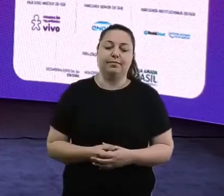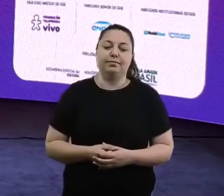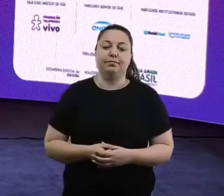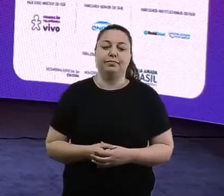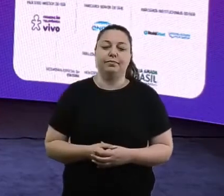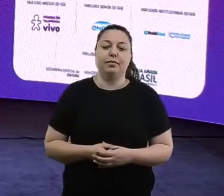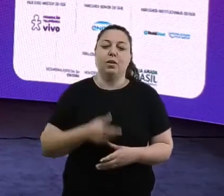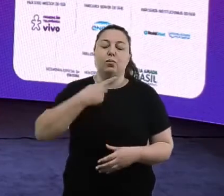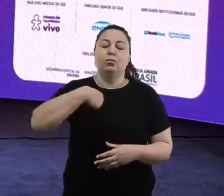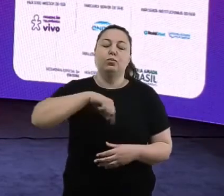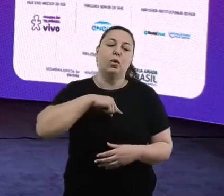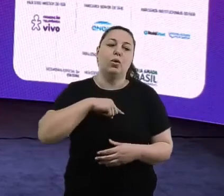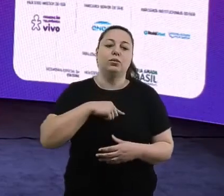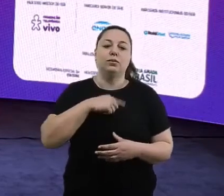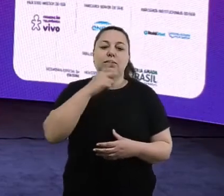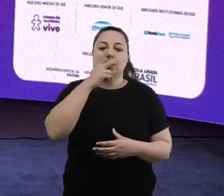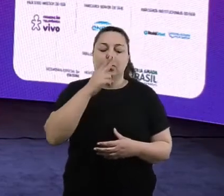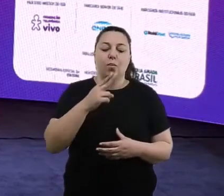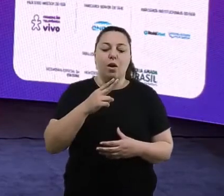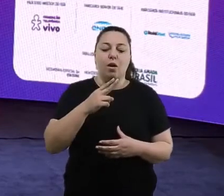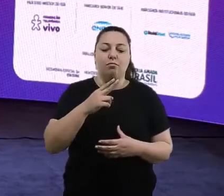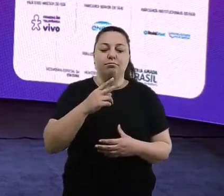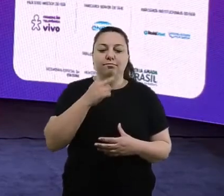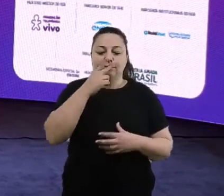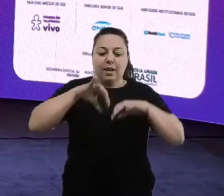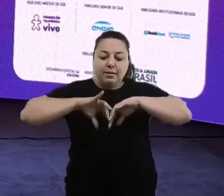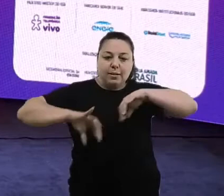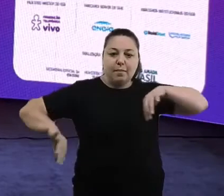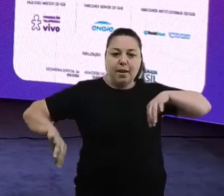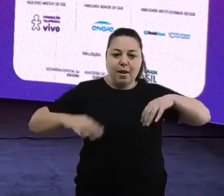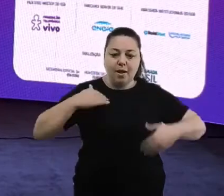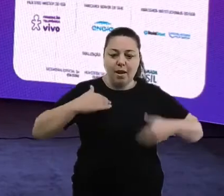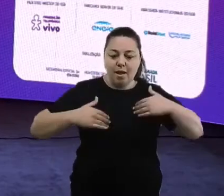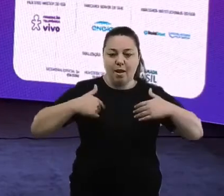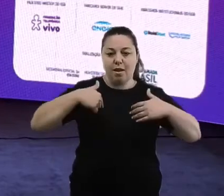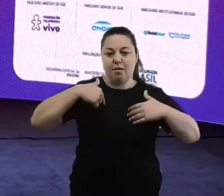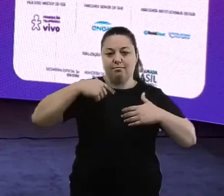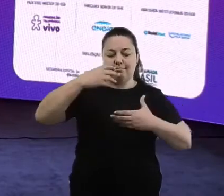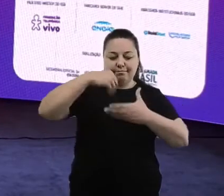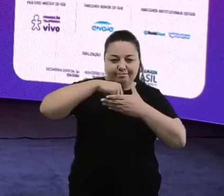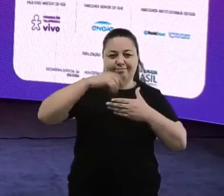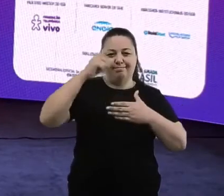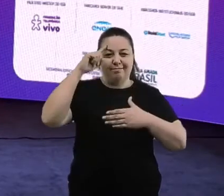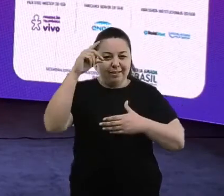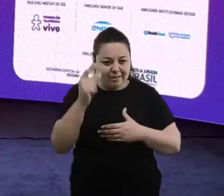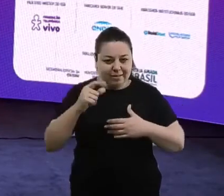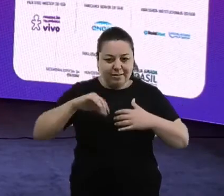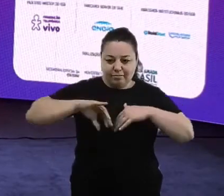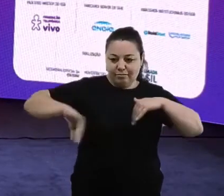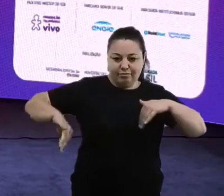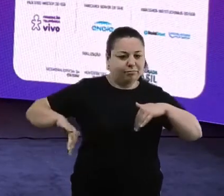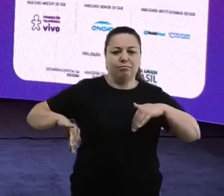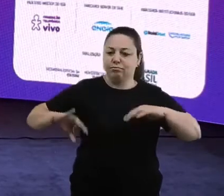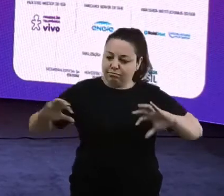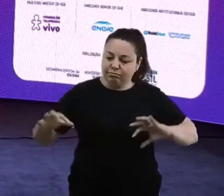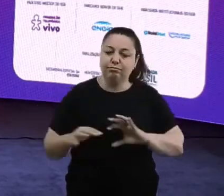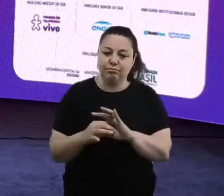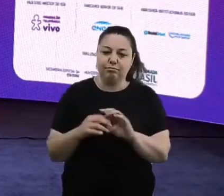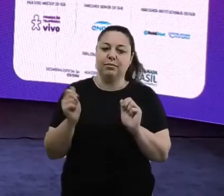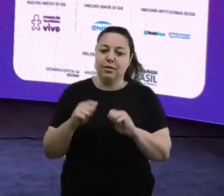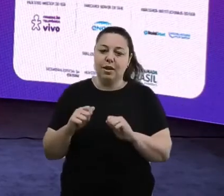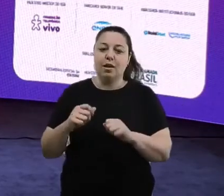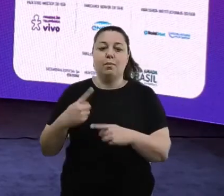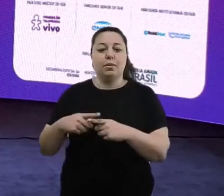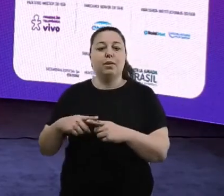abrir mão da nossa intuição, mas a gente tem que se conectar com aquilo que a tecnologia pode nos trazer, que é essa